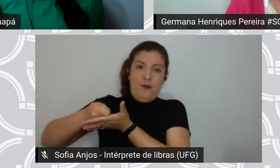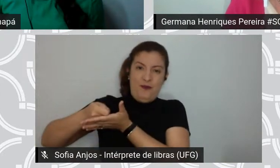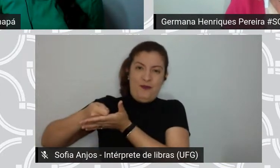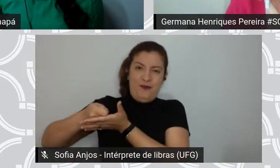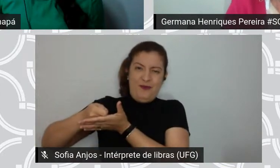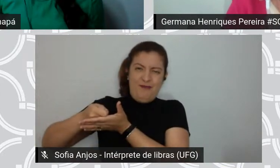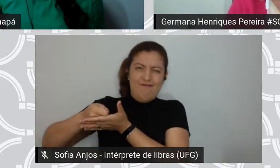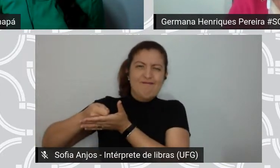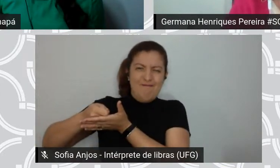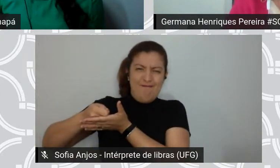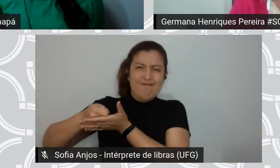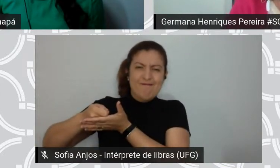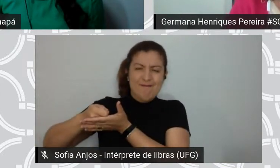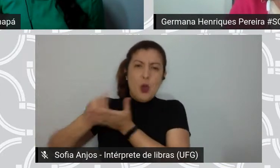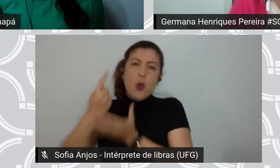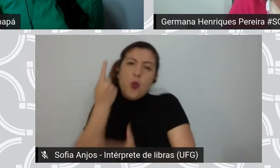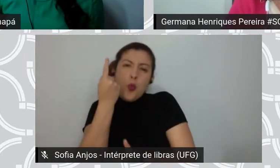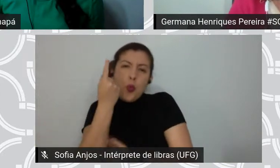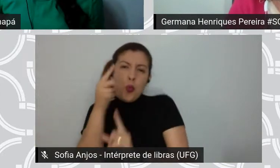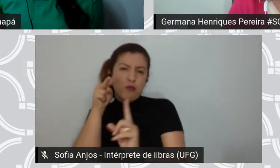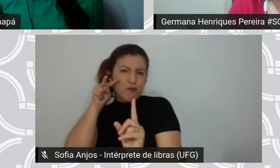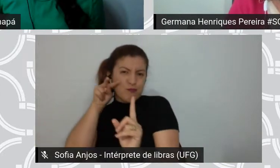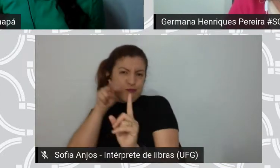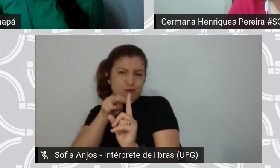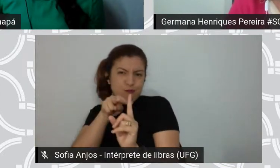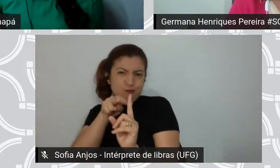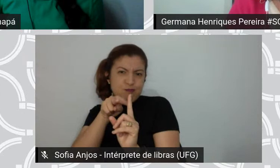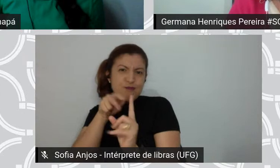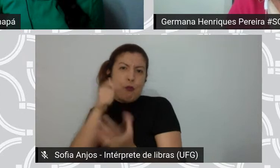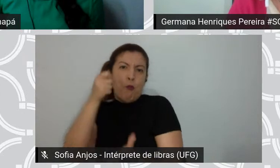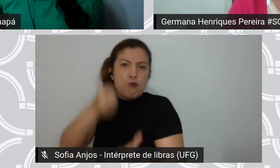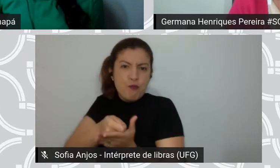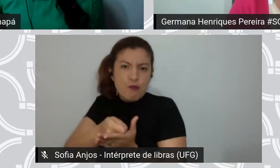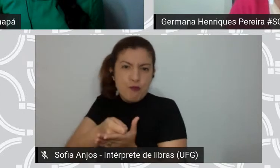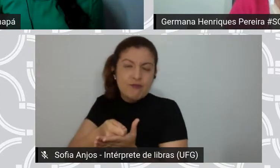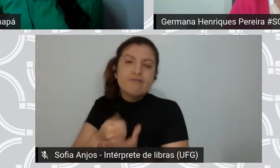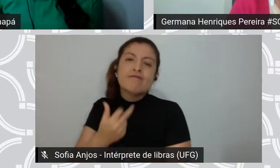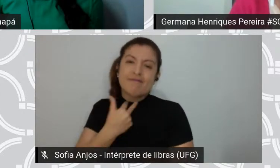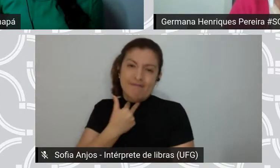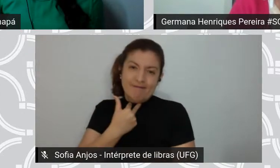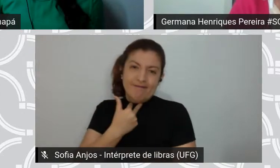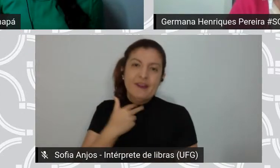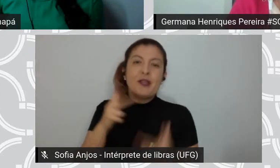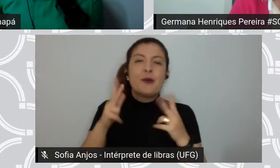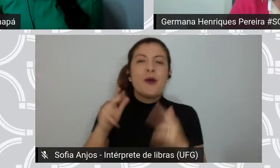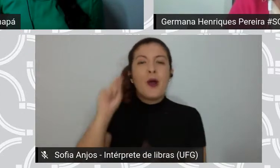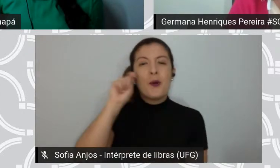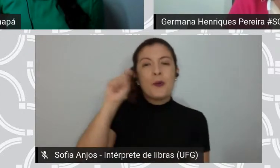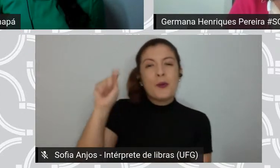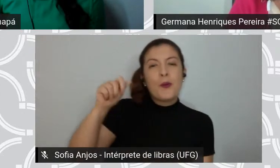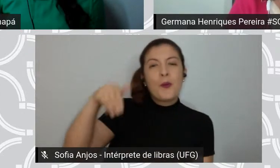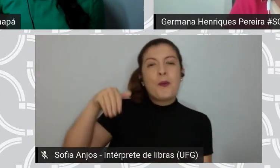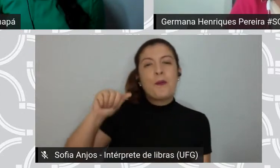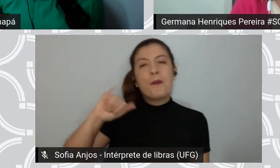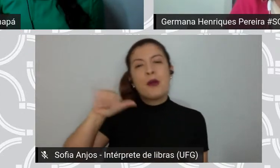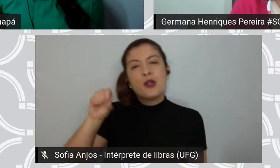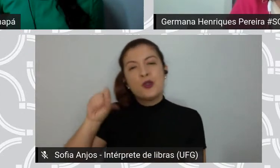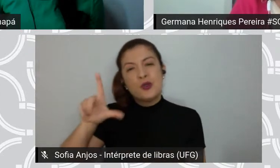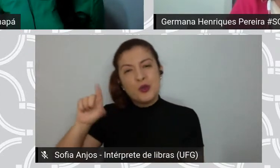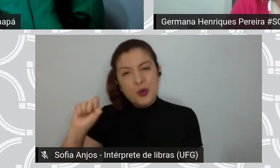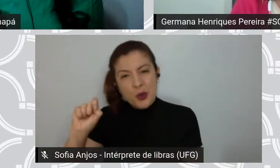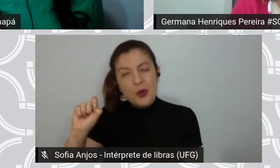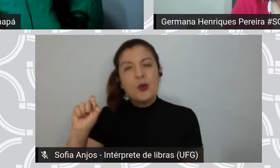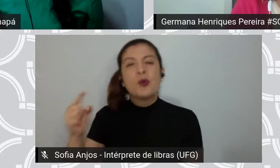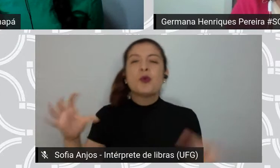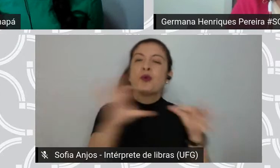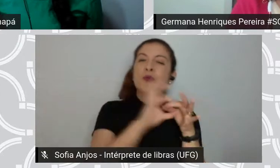vista hegemônico, né? Como diria Marisa Lajolo, se referindo a Carolina de Jesus, esse da